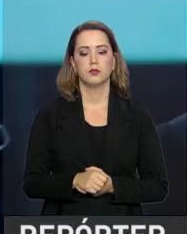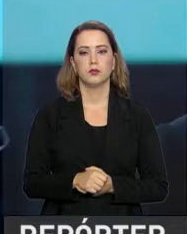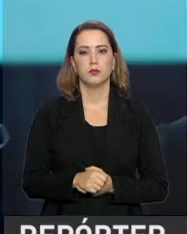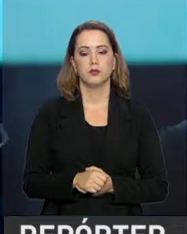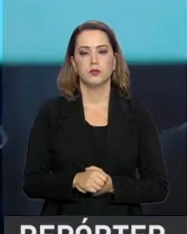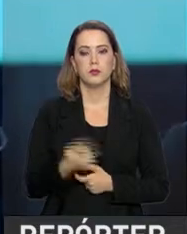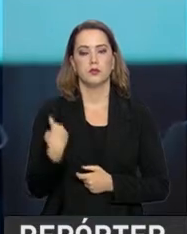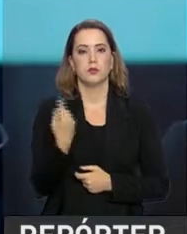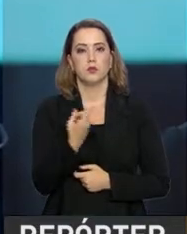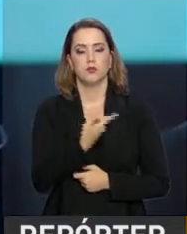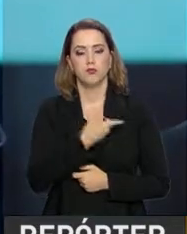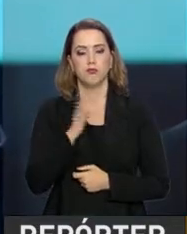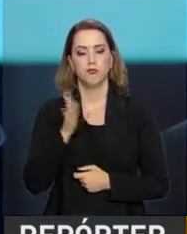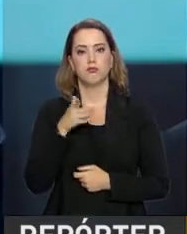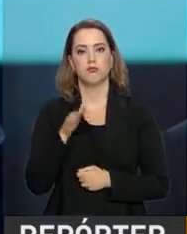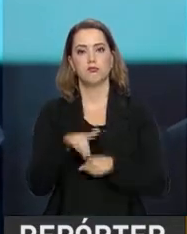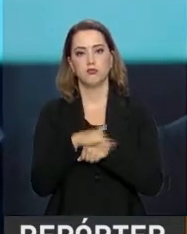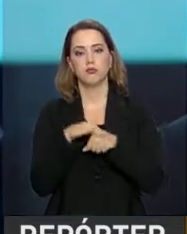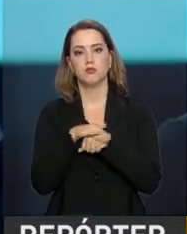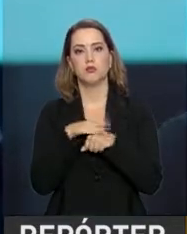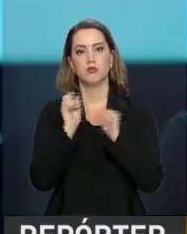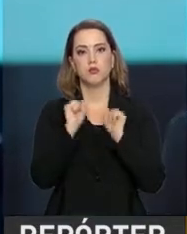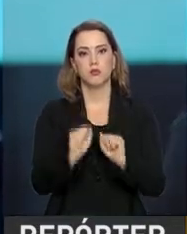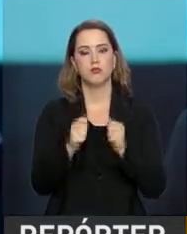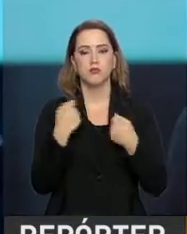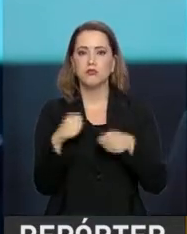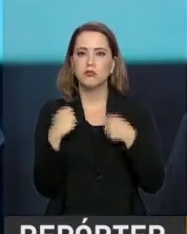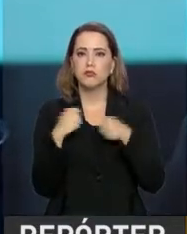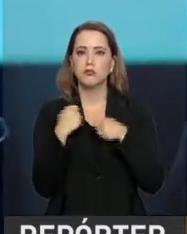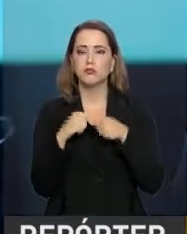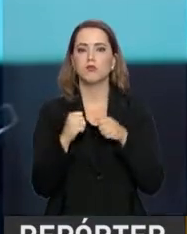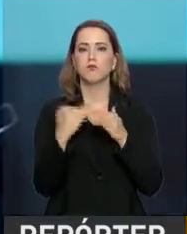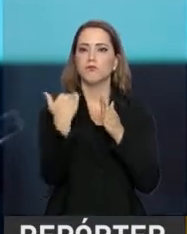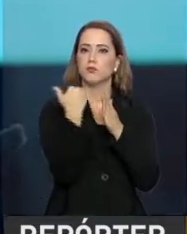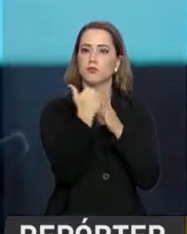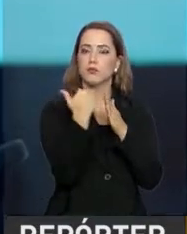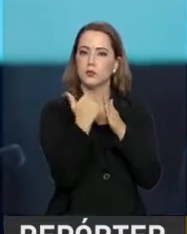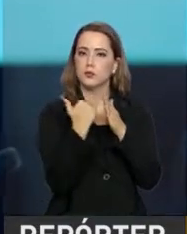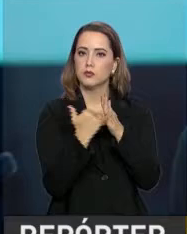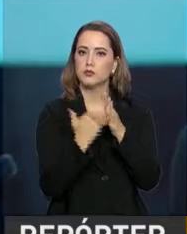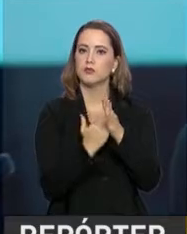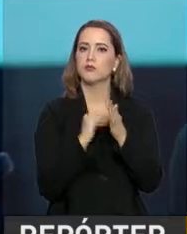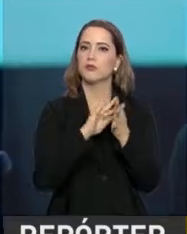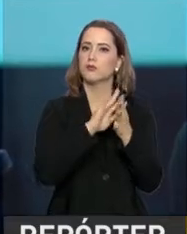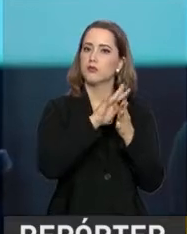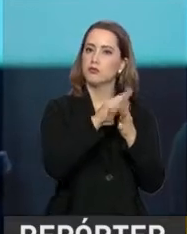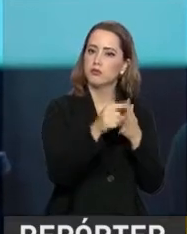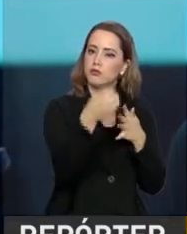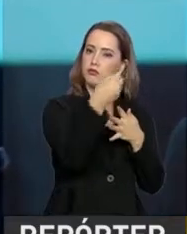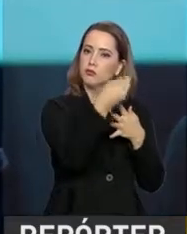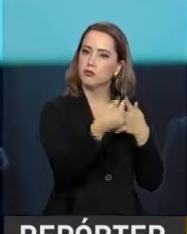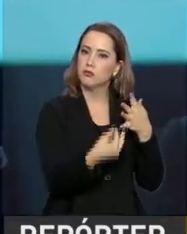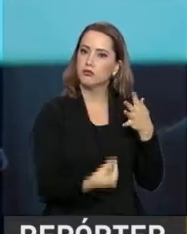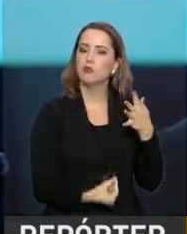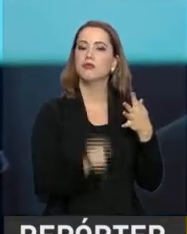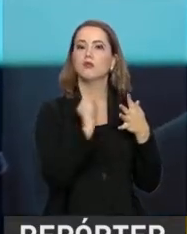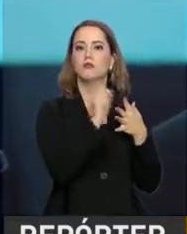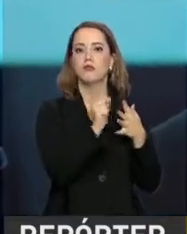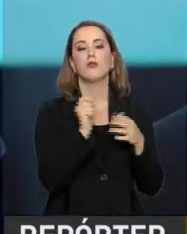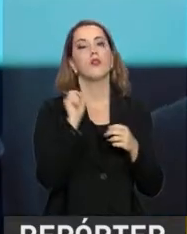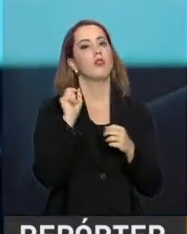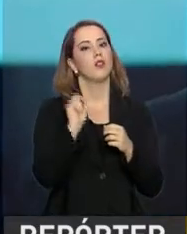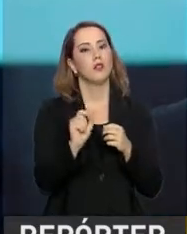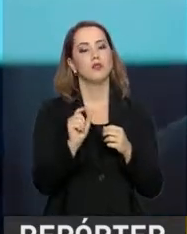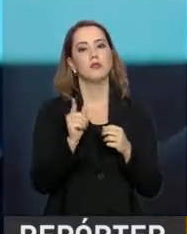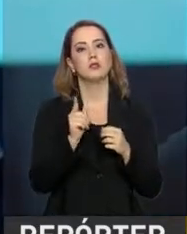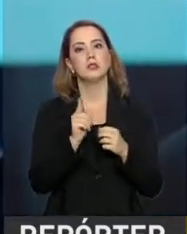O que nós tivemos conversando um pouco foi da necessidade de se criar um cardápio, de se criar um leque de alternativas, que evidentemente